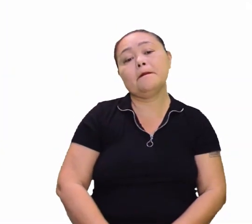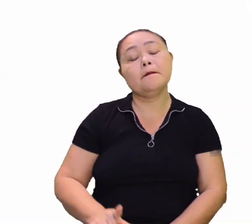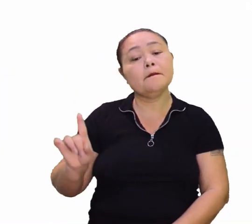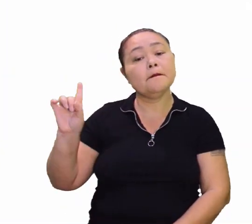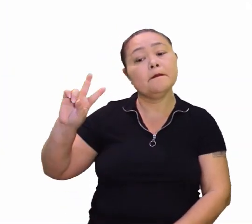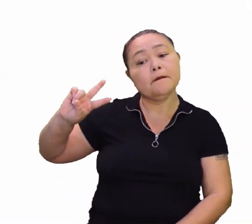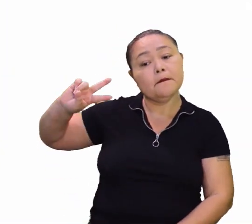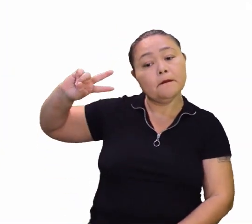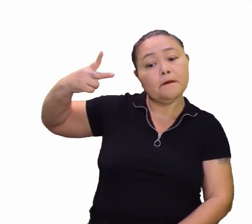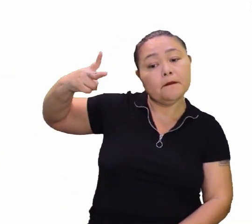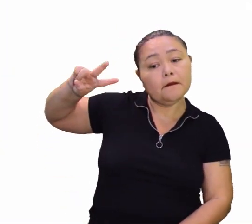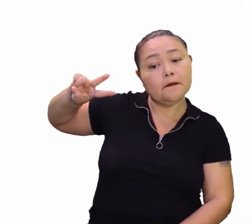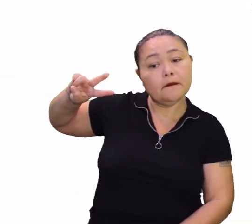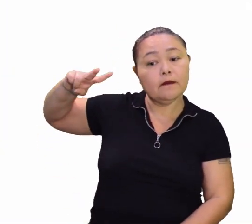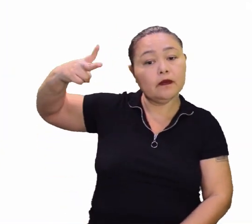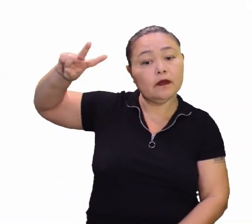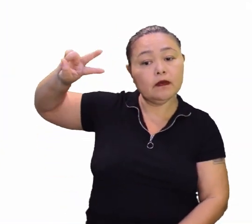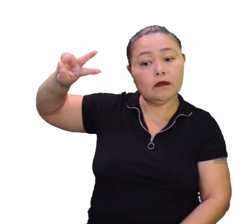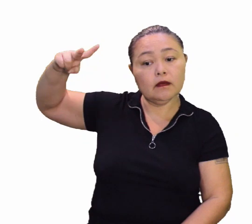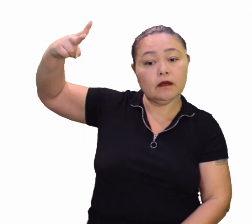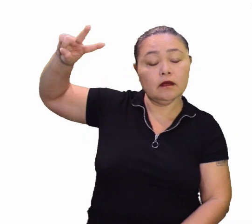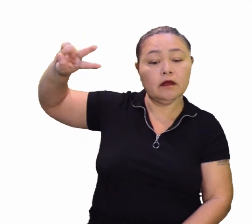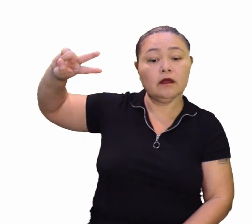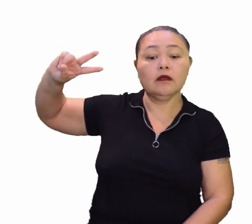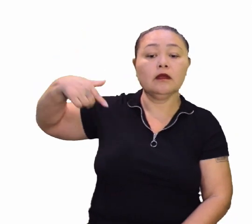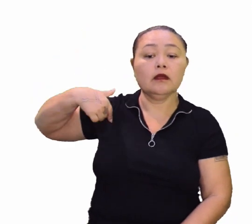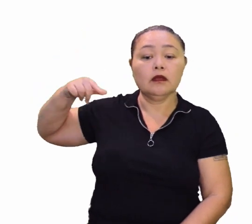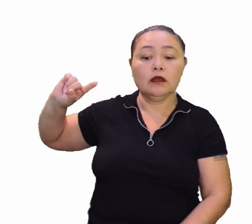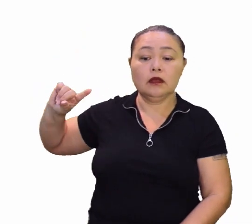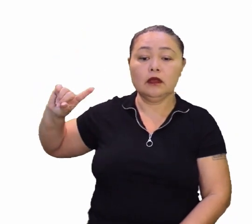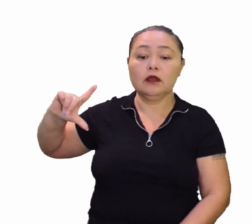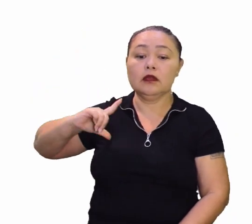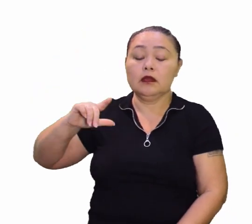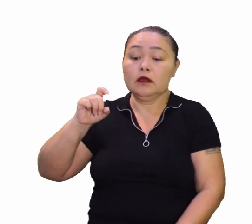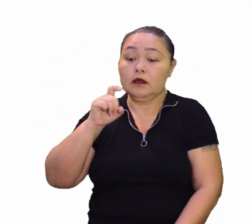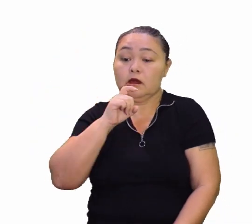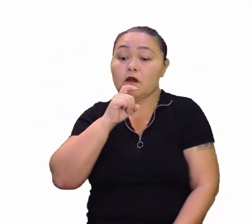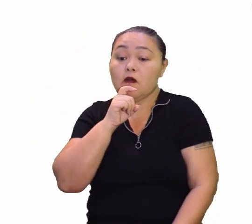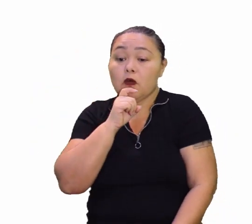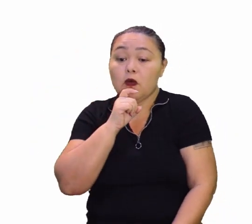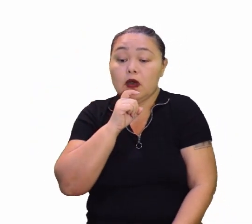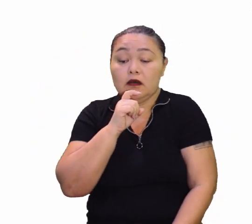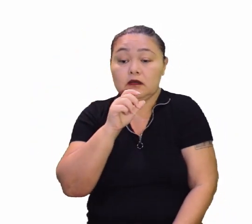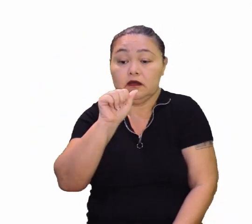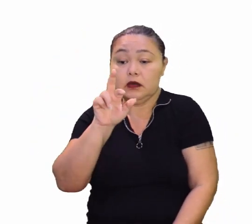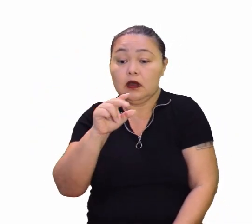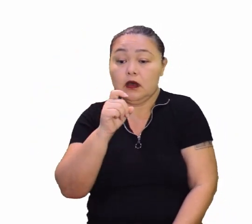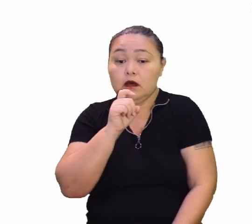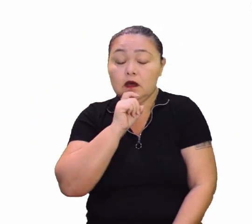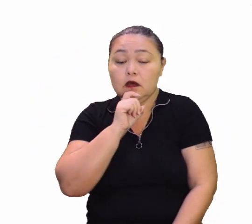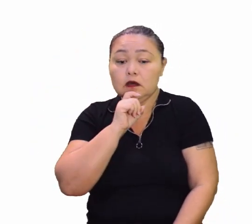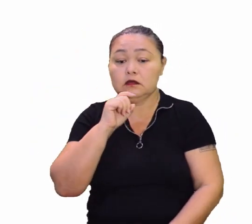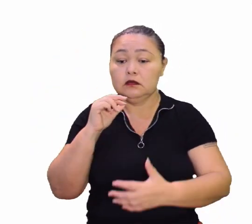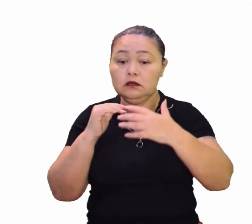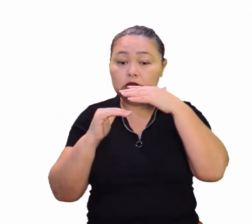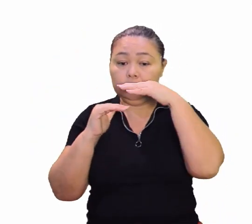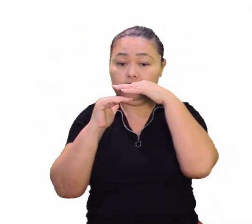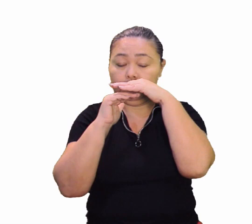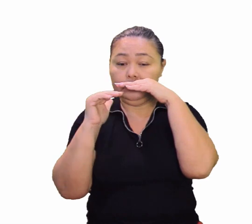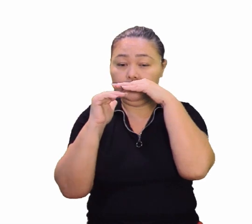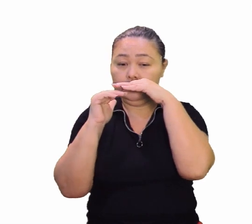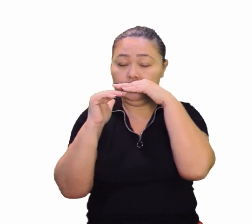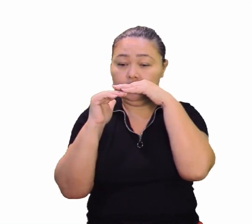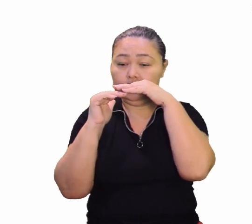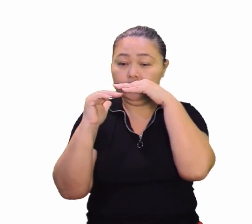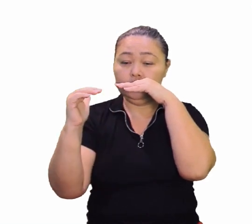Então, aqui nós temos aqui a inversão térmica. Então, nós temos aqui um momento, o inverno, o ar frio, que é onde tem